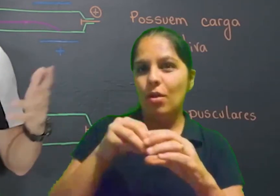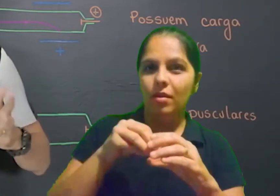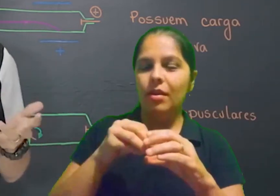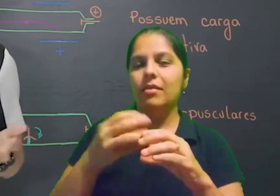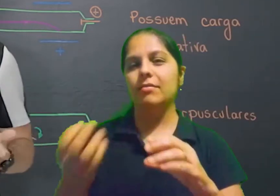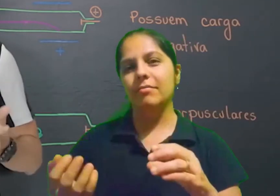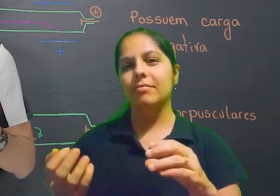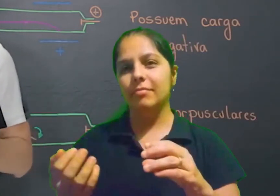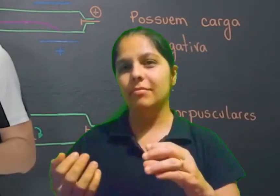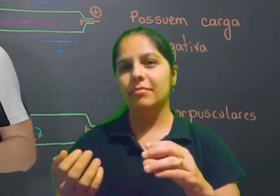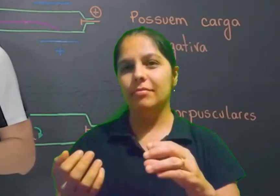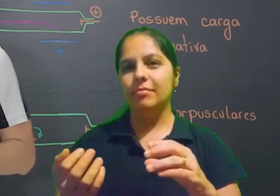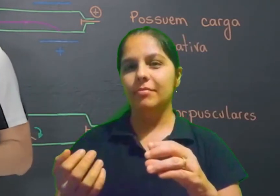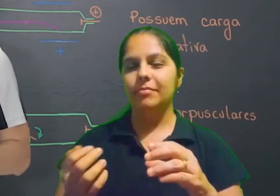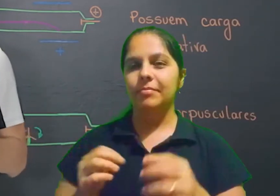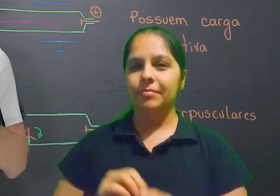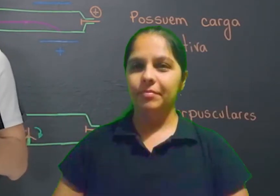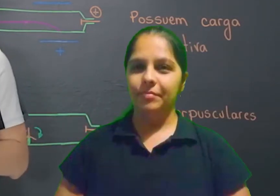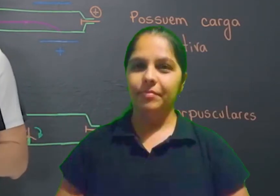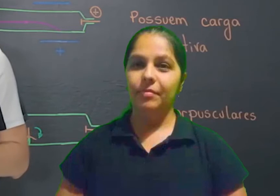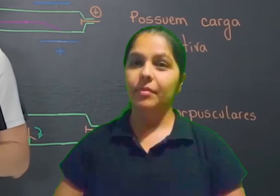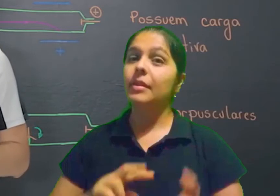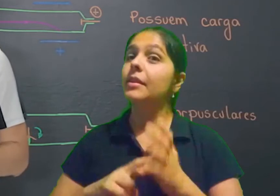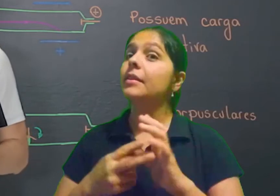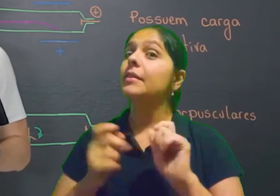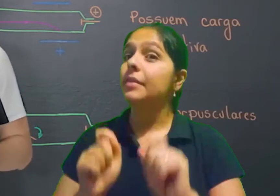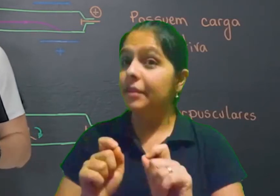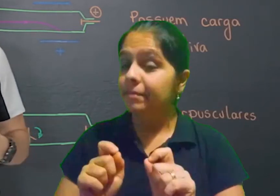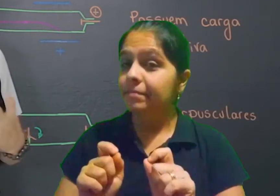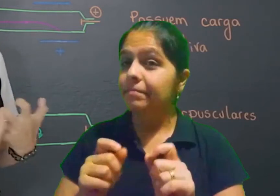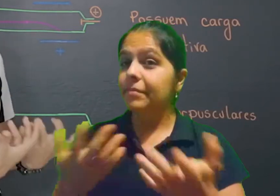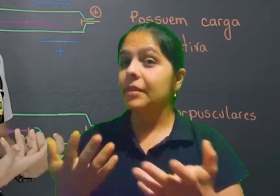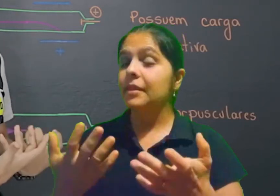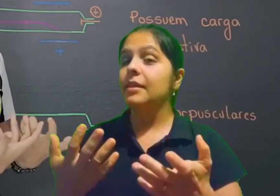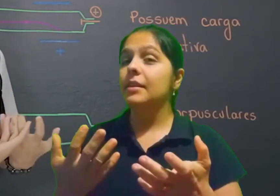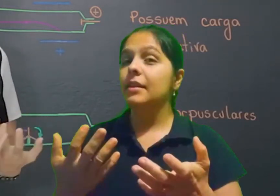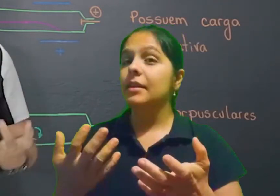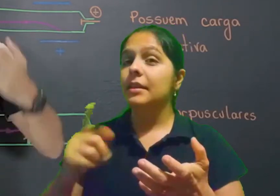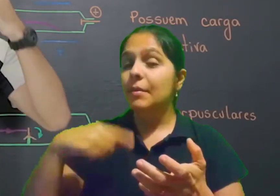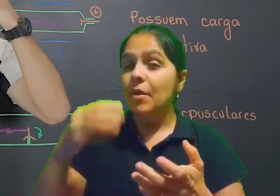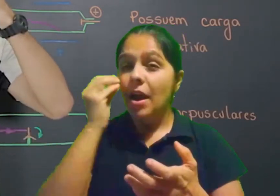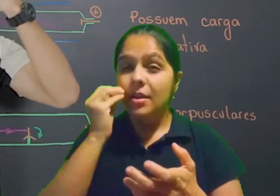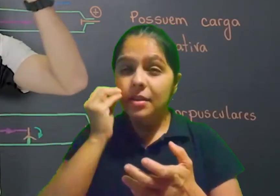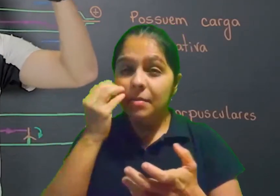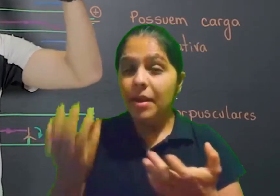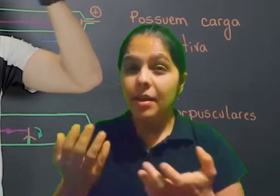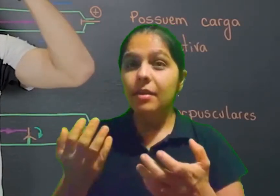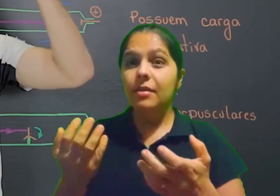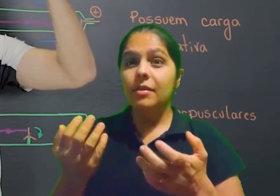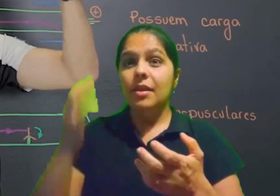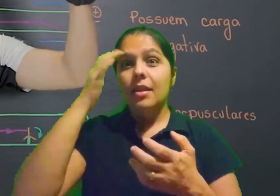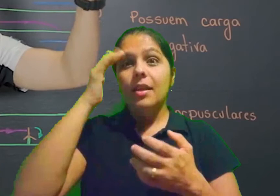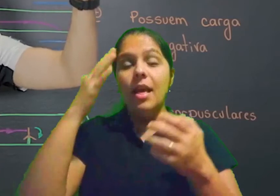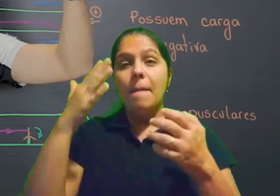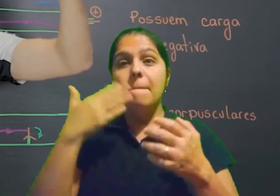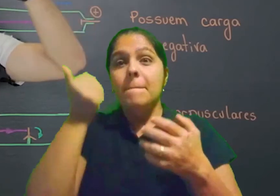não eletricamente neutros. Conseguiram entender? Então, a partir dessas experiências, a gente vai entendendo melhor como